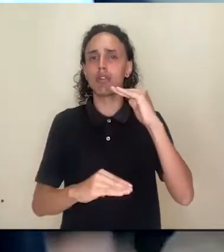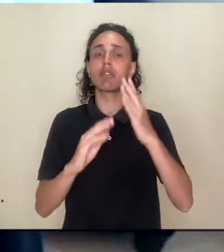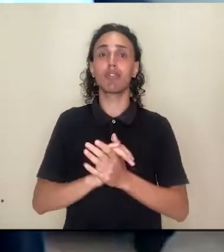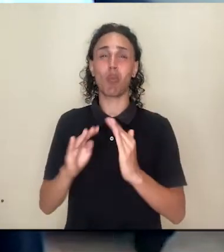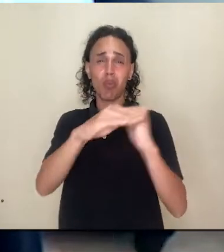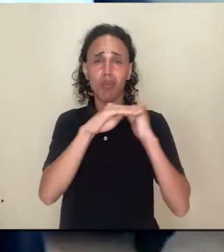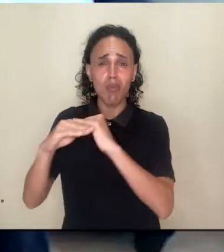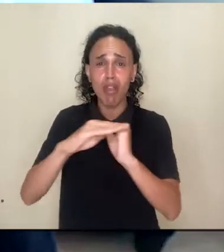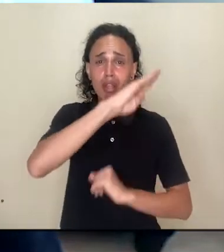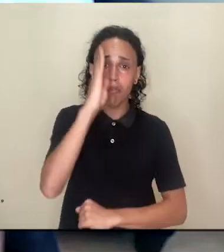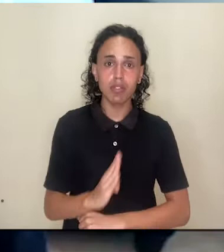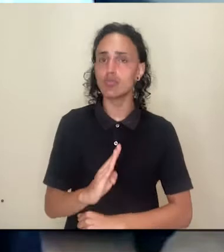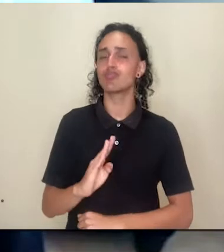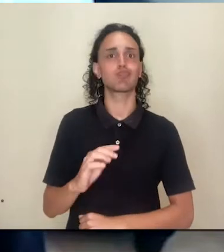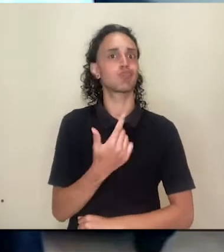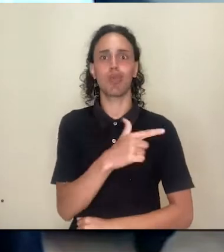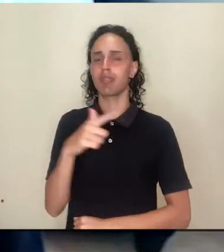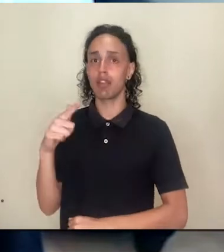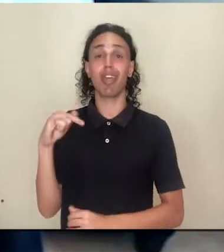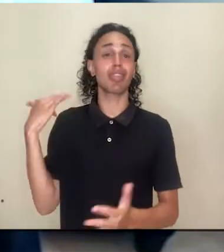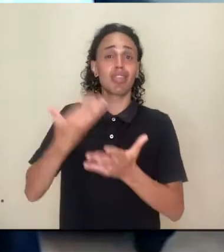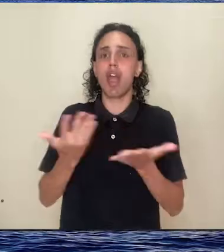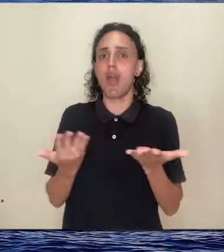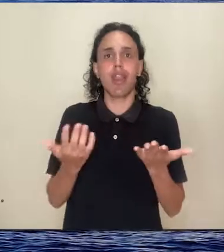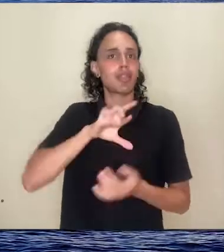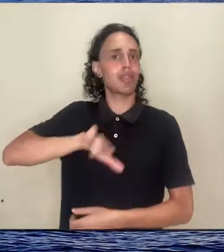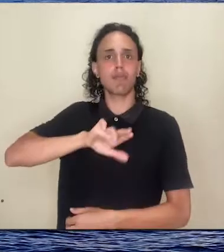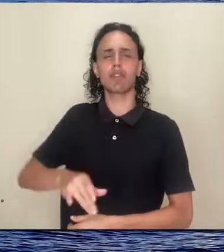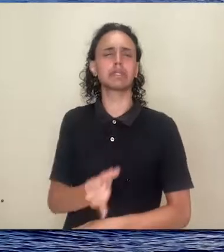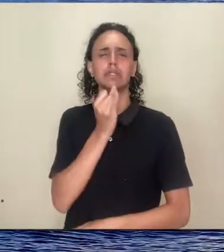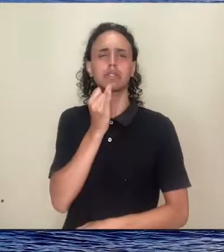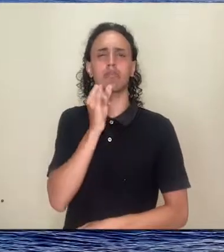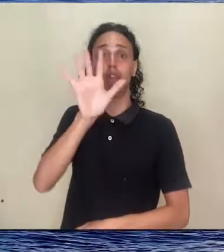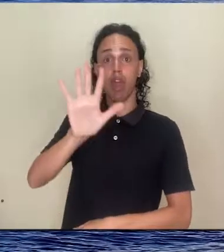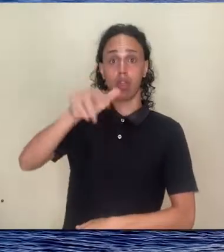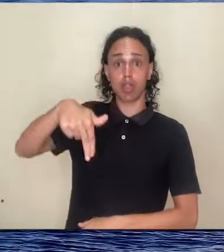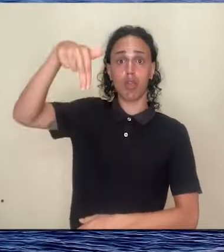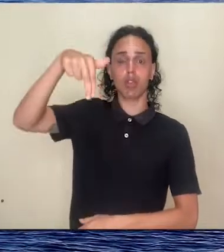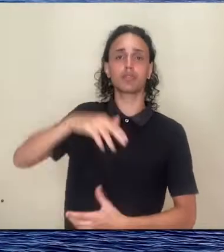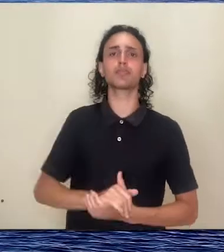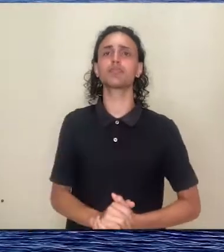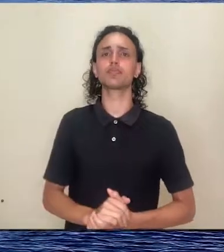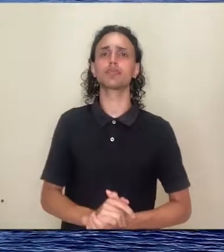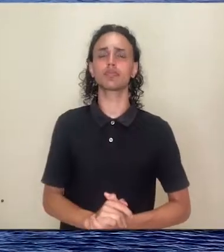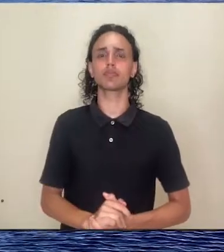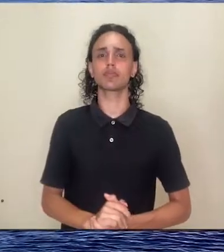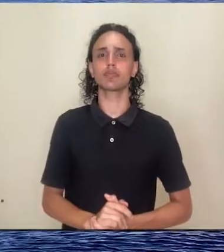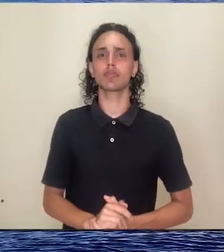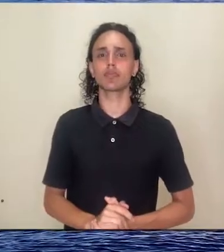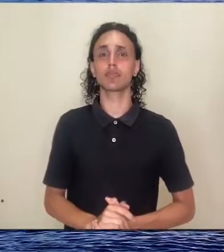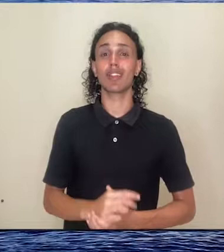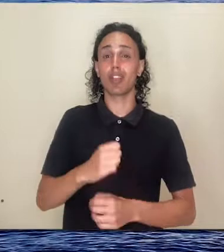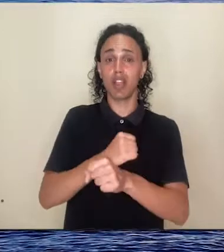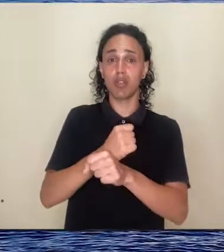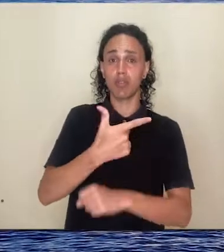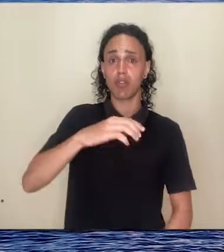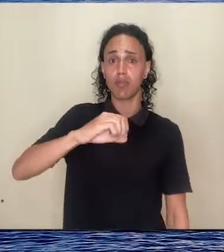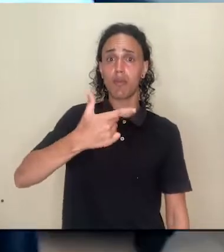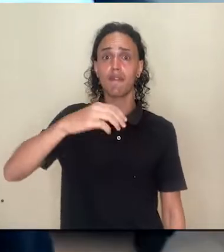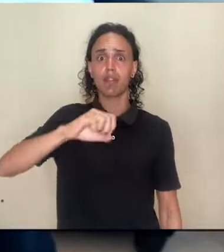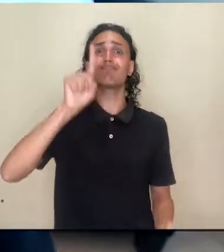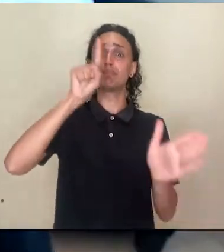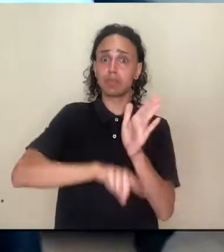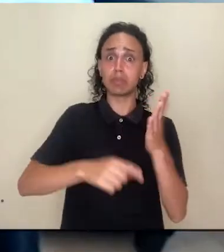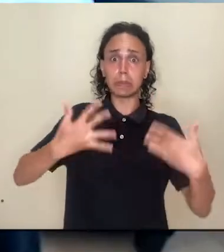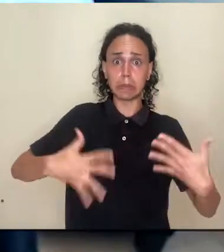foi igual para todo mundo, continua não sendo igual para todo mundo. Por exemplo, a região norte perde imensamente em 2020